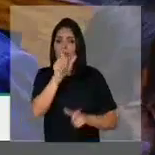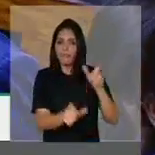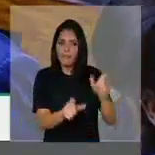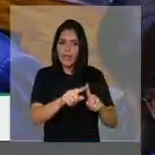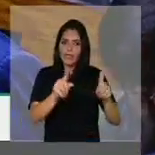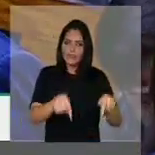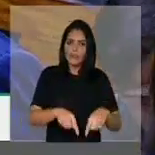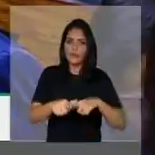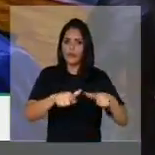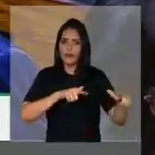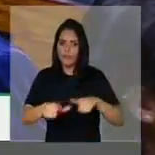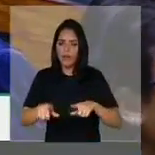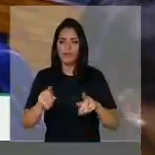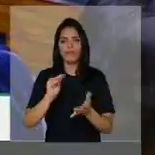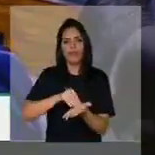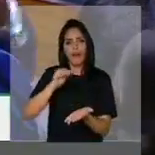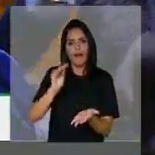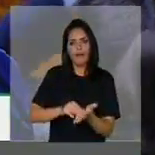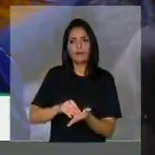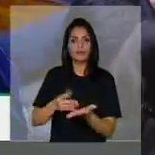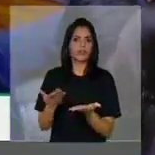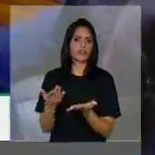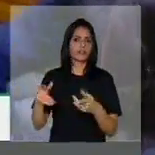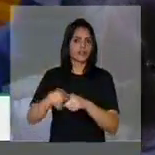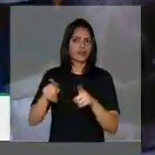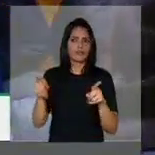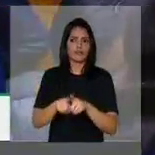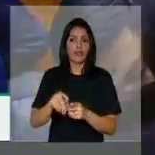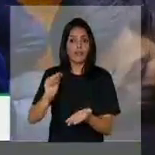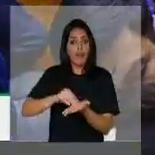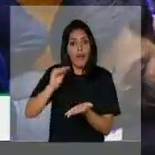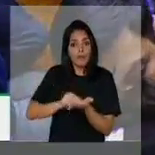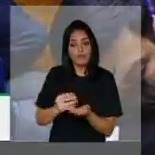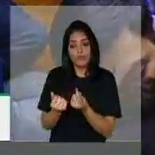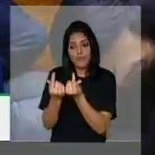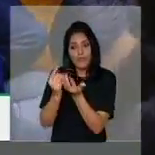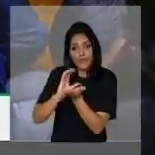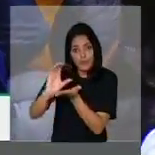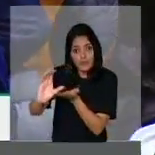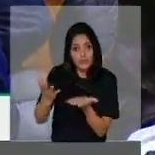pessoal, deficiência de recursos humanos, deficiência, inclusive, financeira.